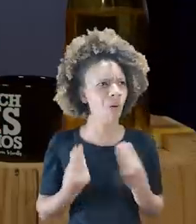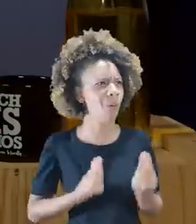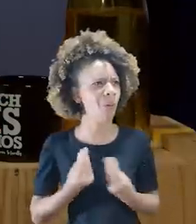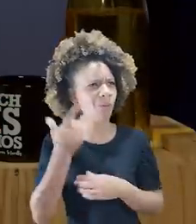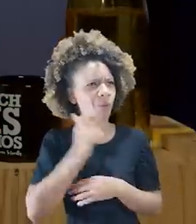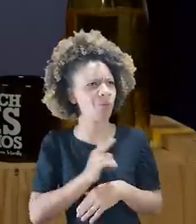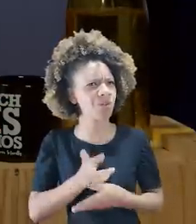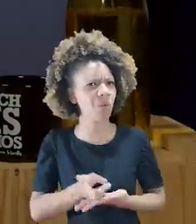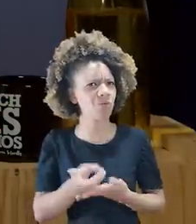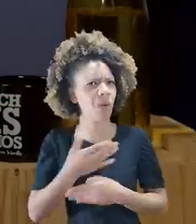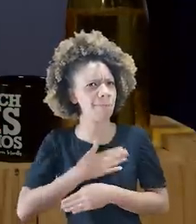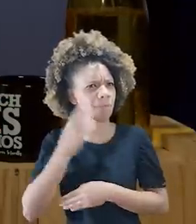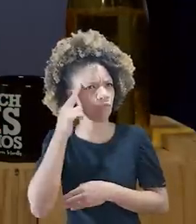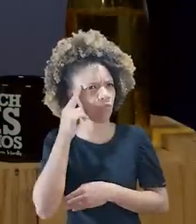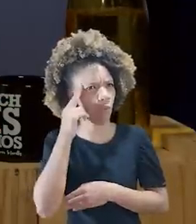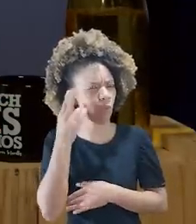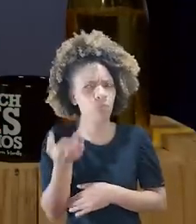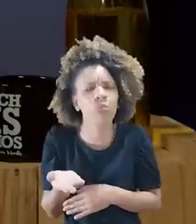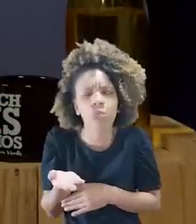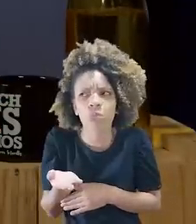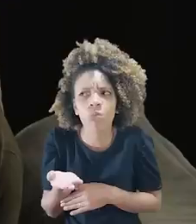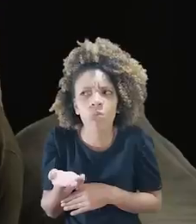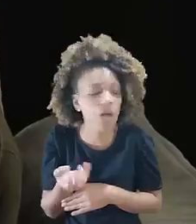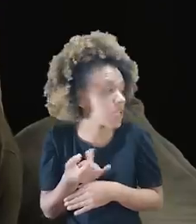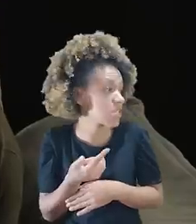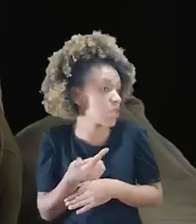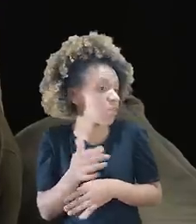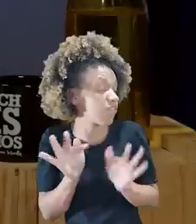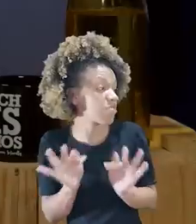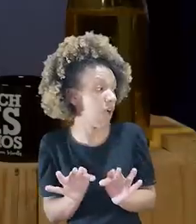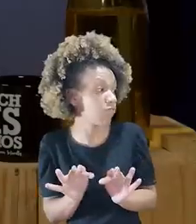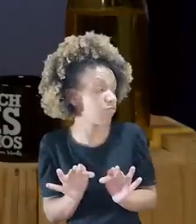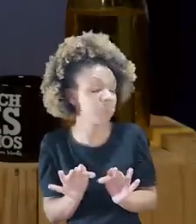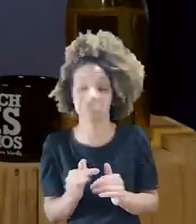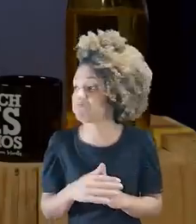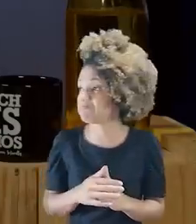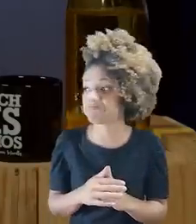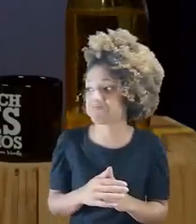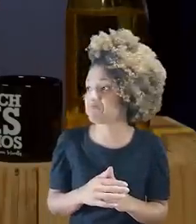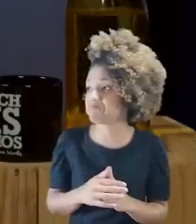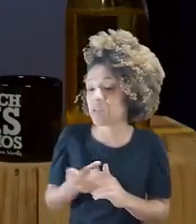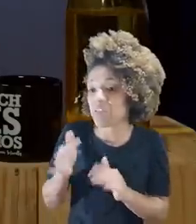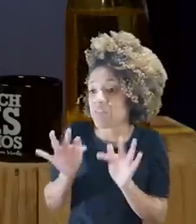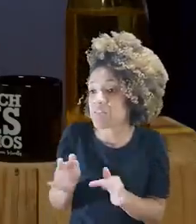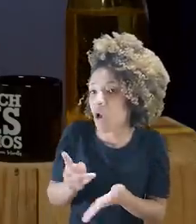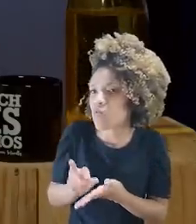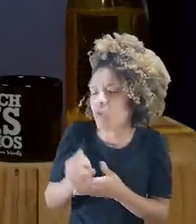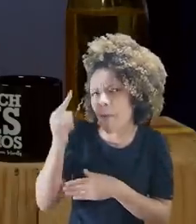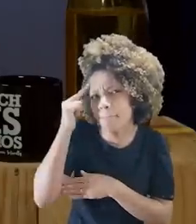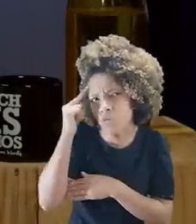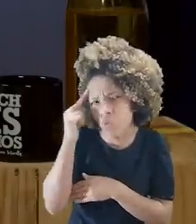vou conseguir continuar o meu sonho se eu não tô feliz né não não era nem isso eu não tô feliz continua meu